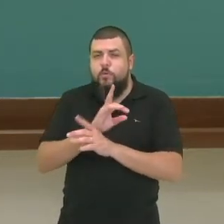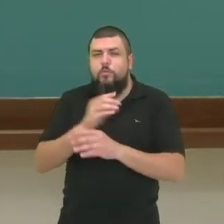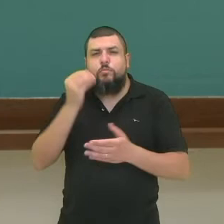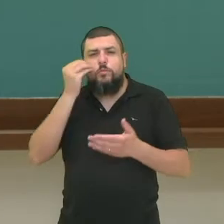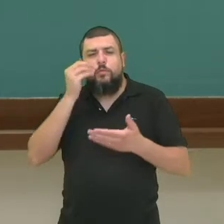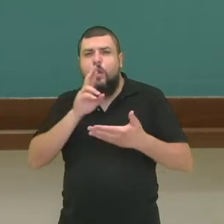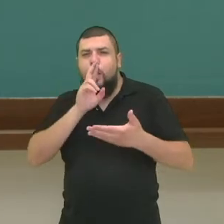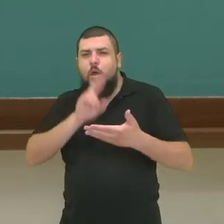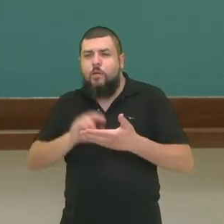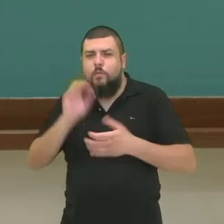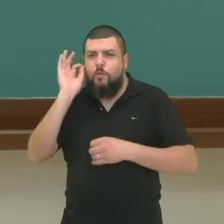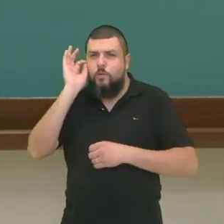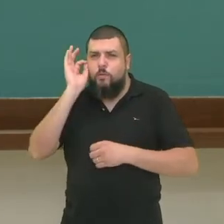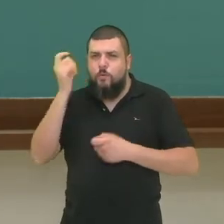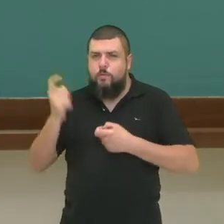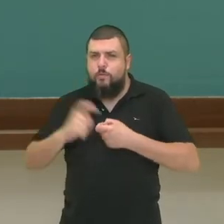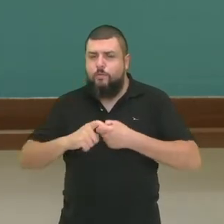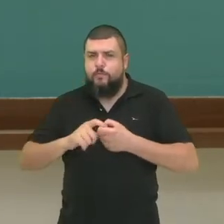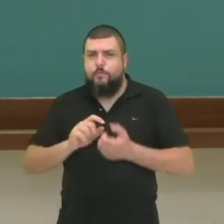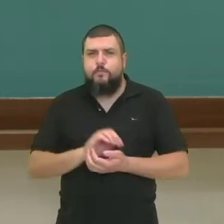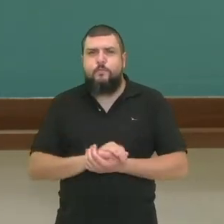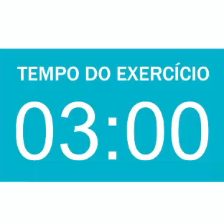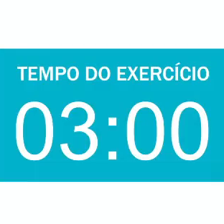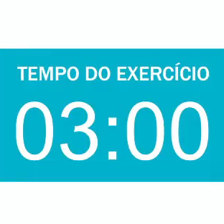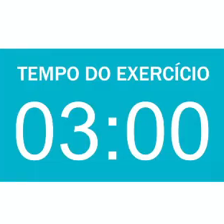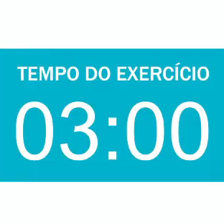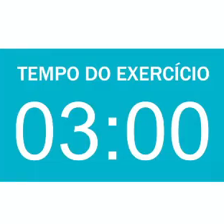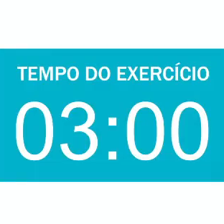resolver e nós já retornaremos.